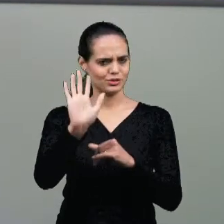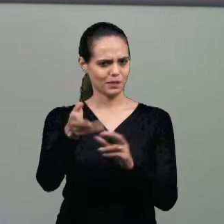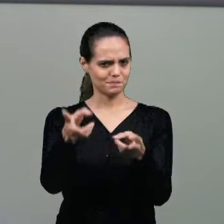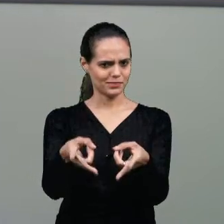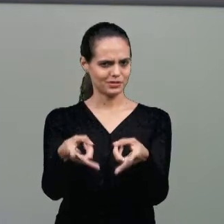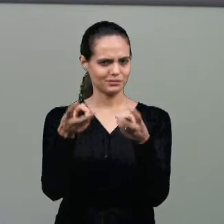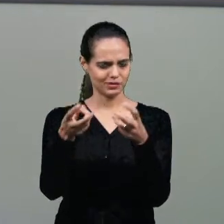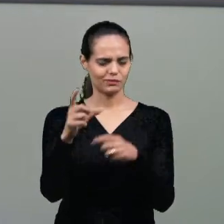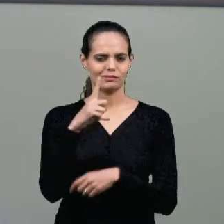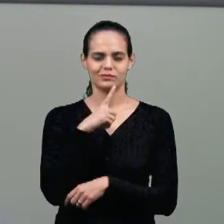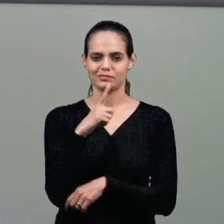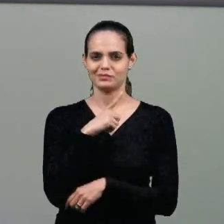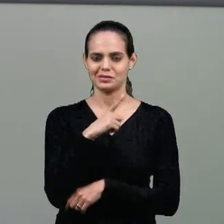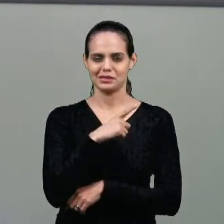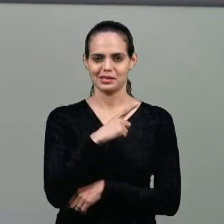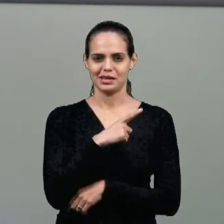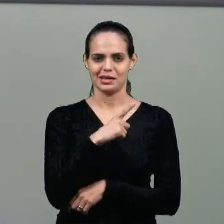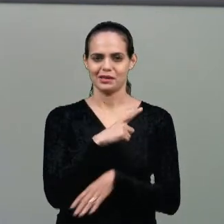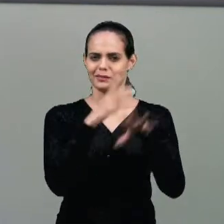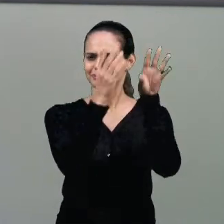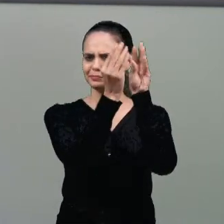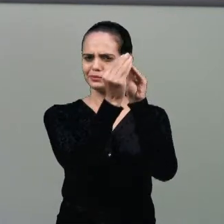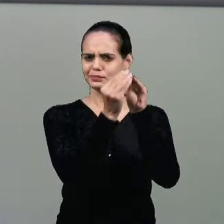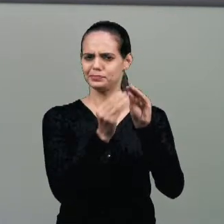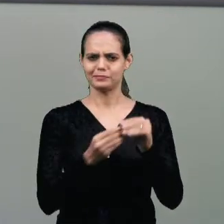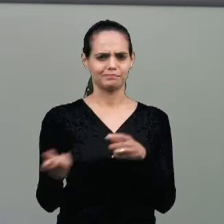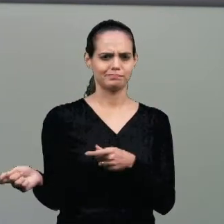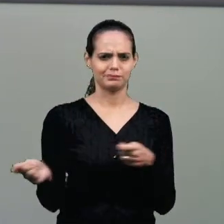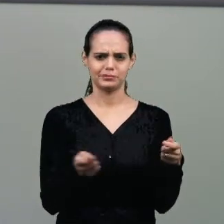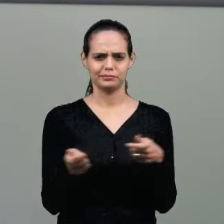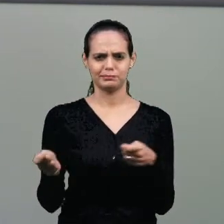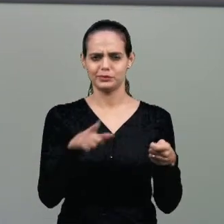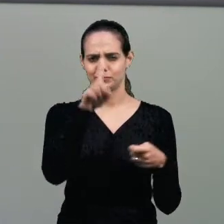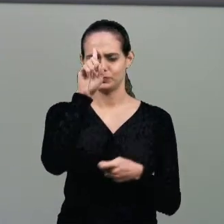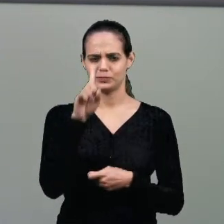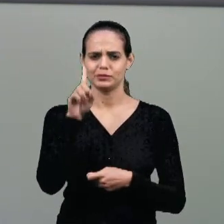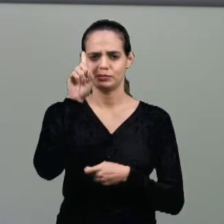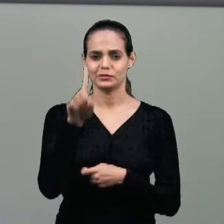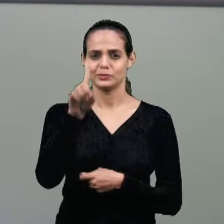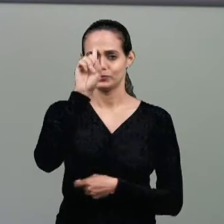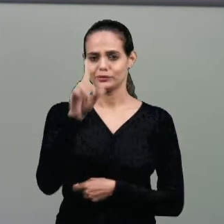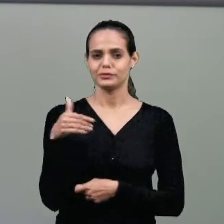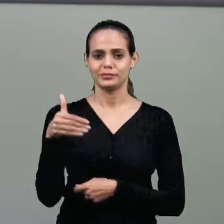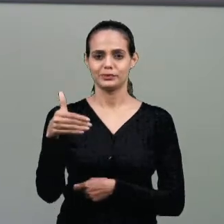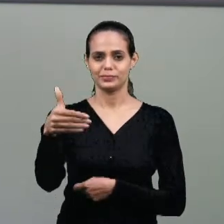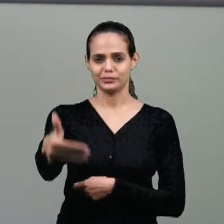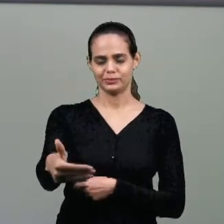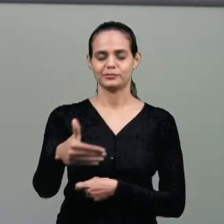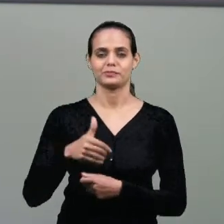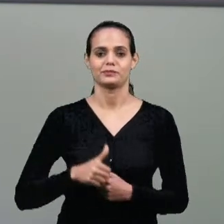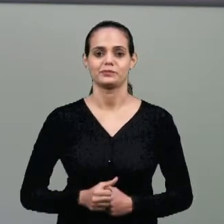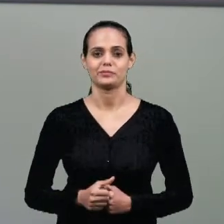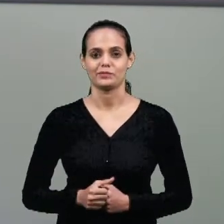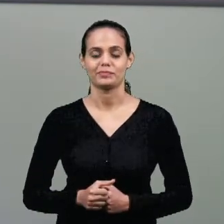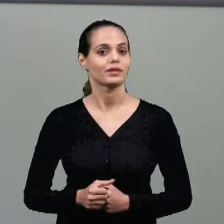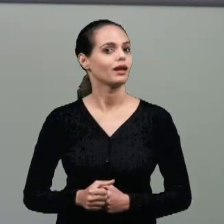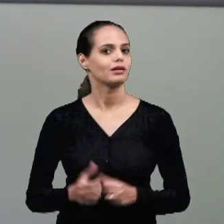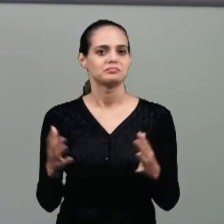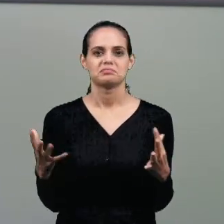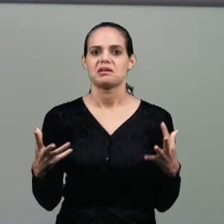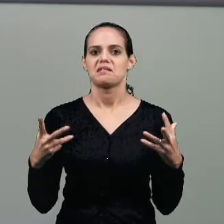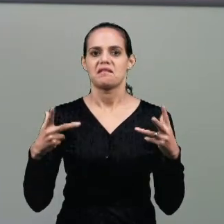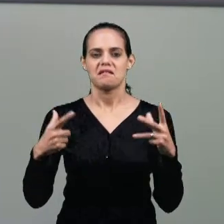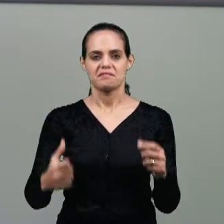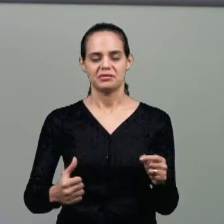uma quantidade de conteúdos diariamente, né, que são colocados ali, que é algo notável,